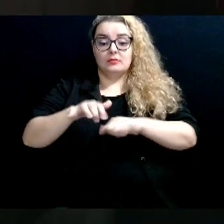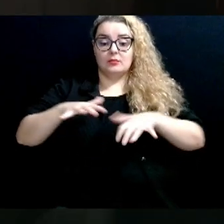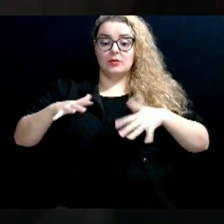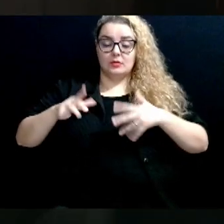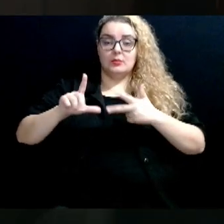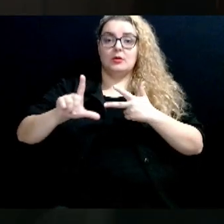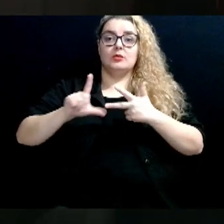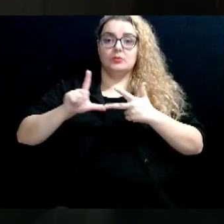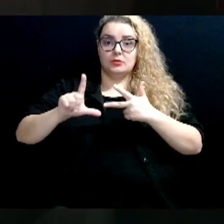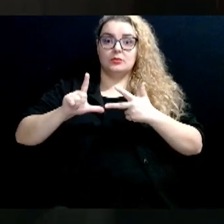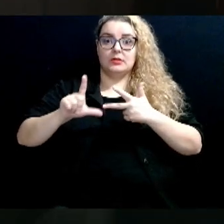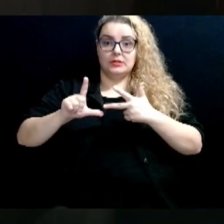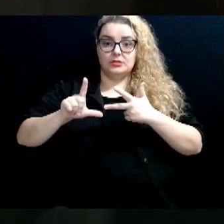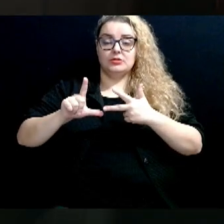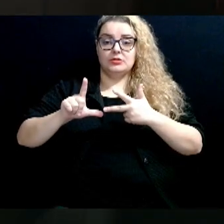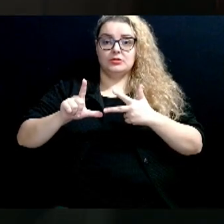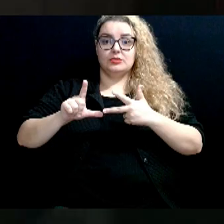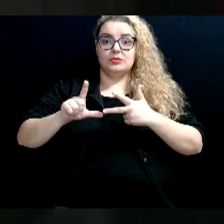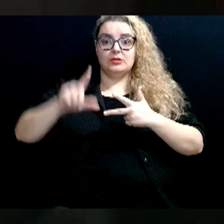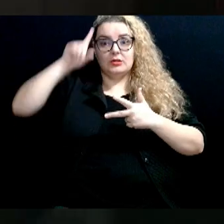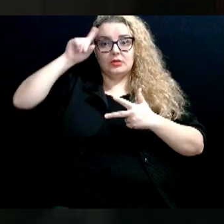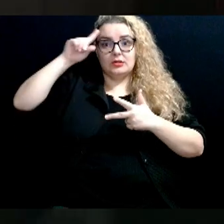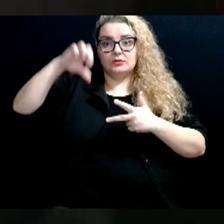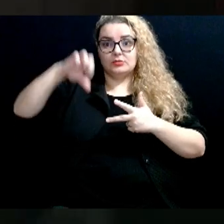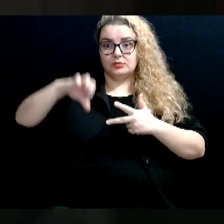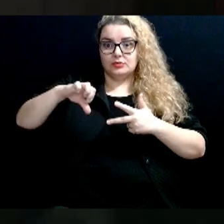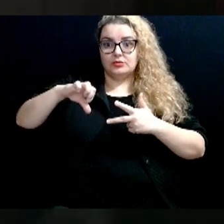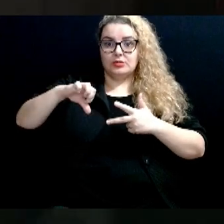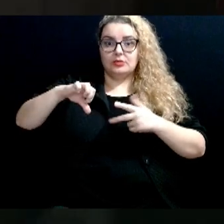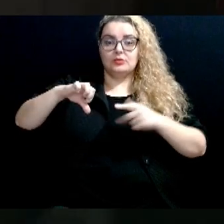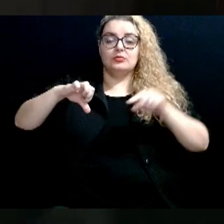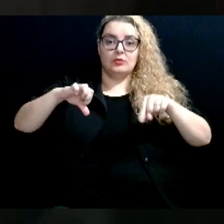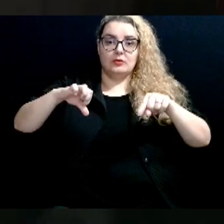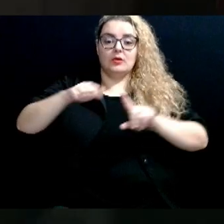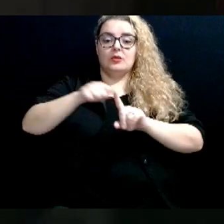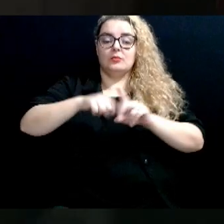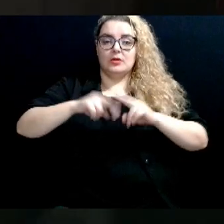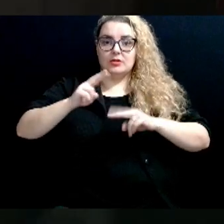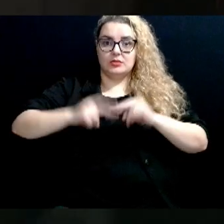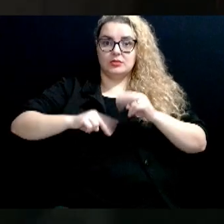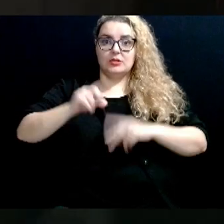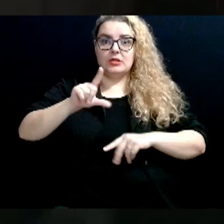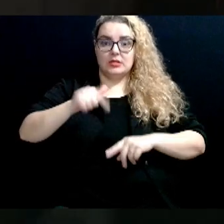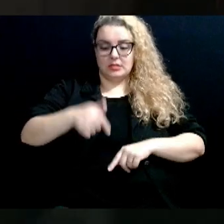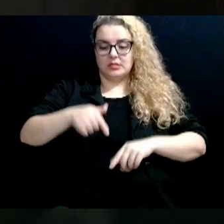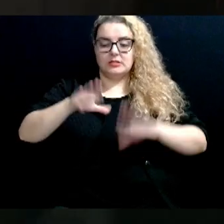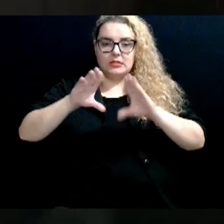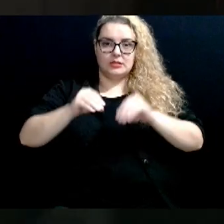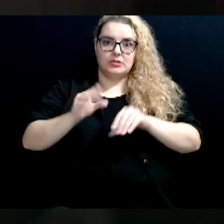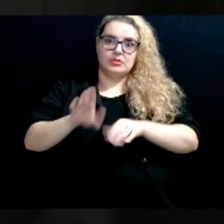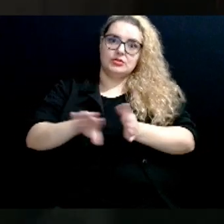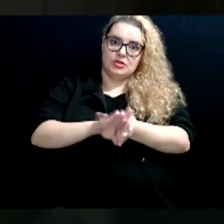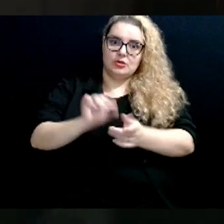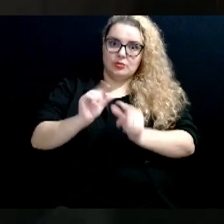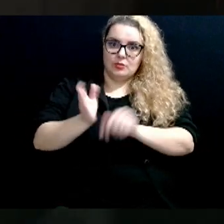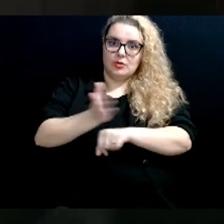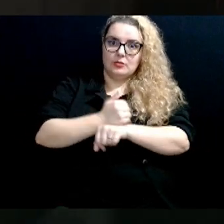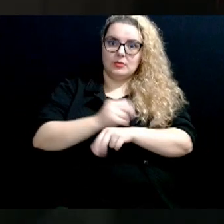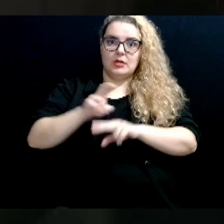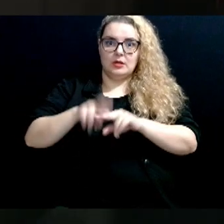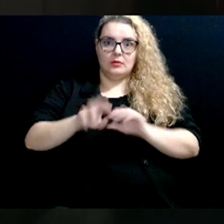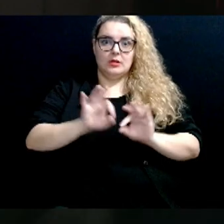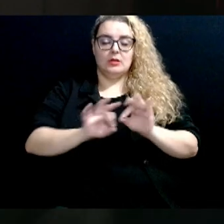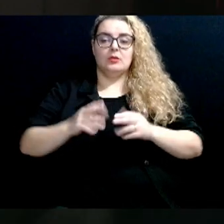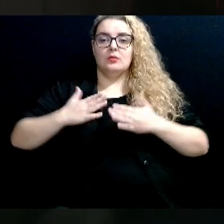tá? No dia 9, agora 9 de junho, às 7 da noite. Vai um pouquinho antes para você tomar o seu assento, ficar tranquilo, para